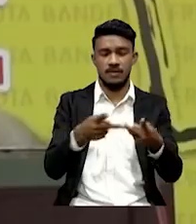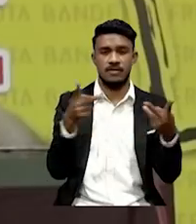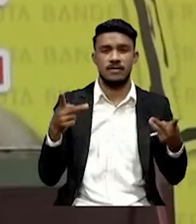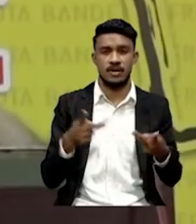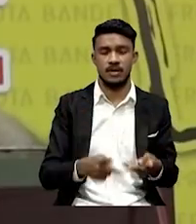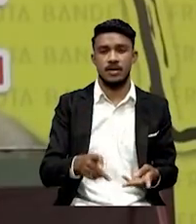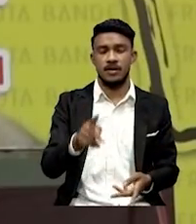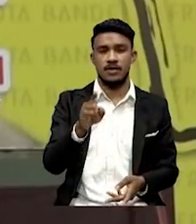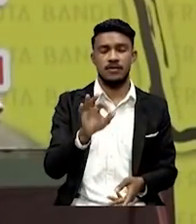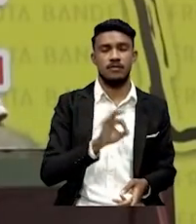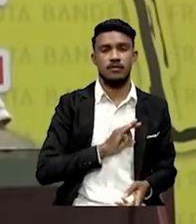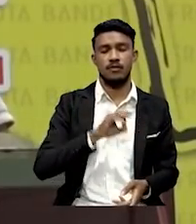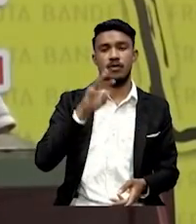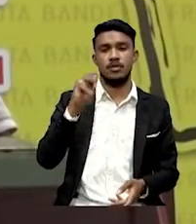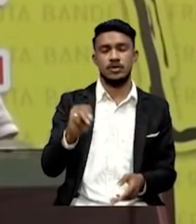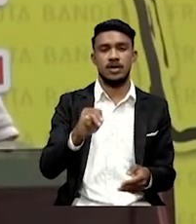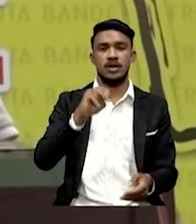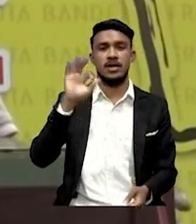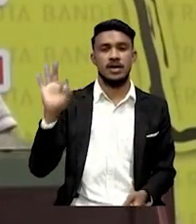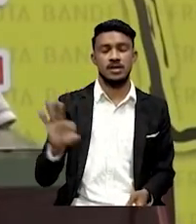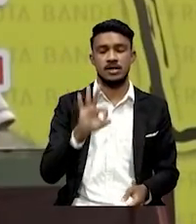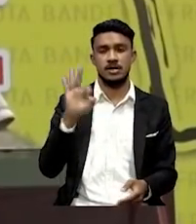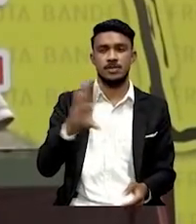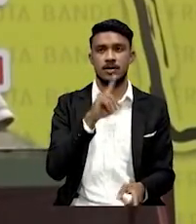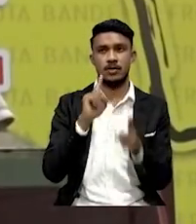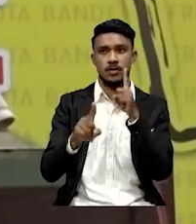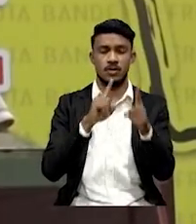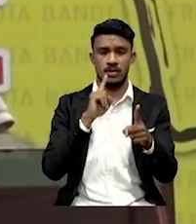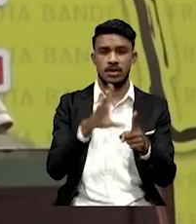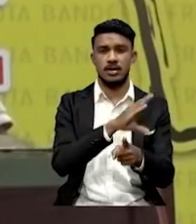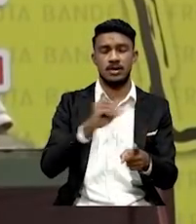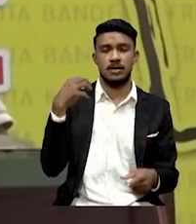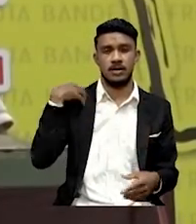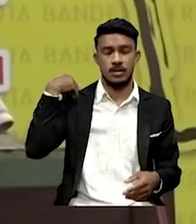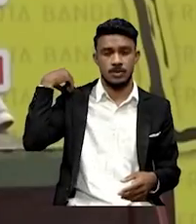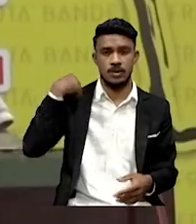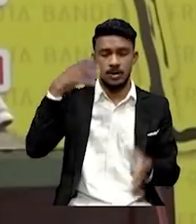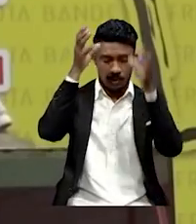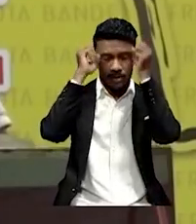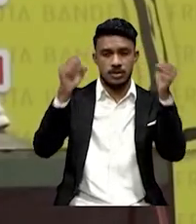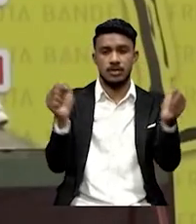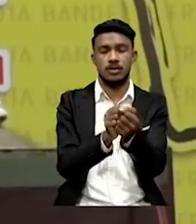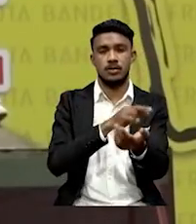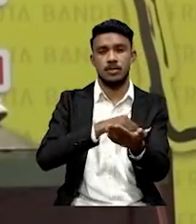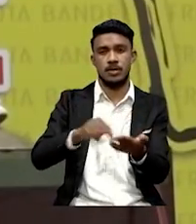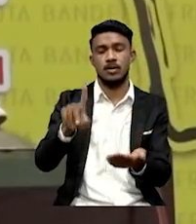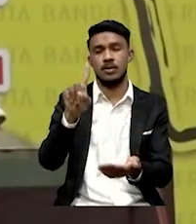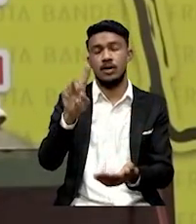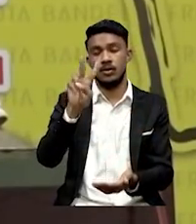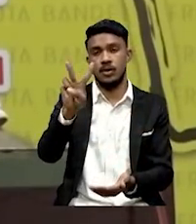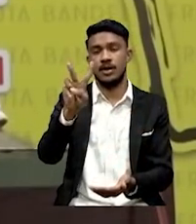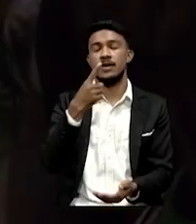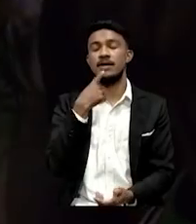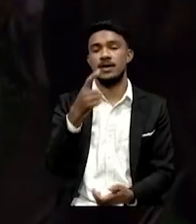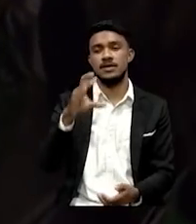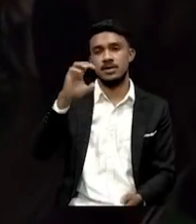Beira Formosa Dili, sexta semana, né? Porta-voz, equipa sucesso, candidato presidente da República, o número sorteio Ruane Hateten,